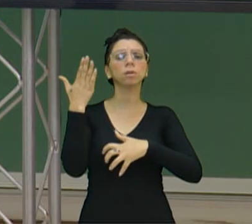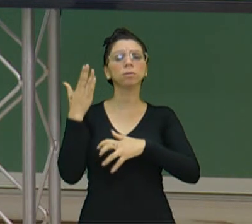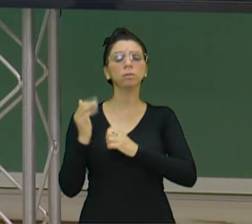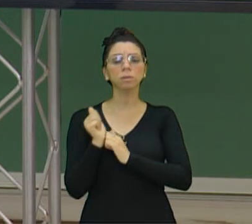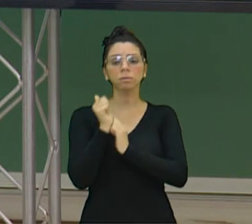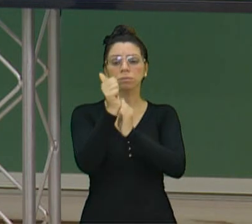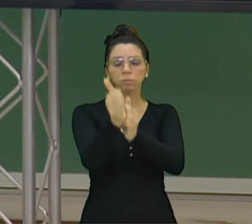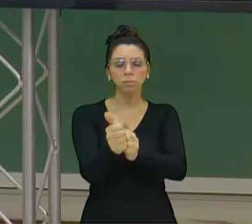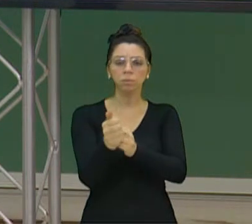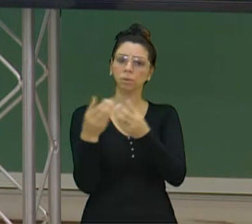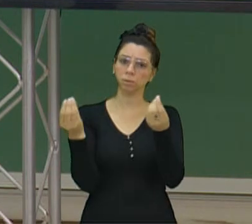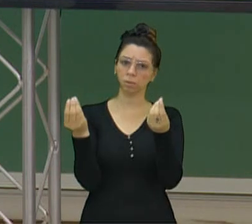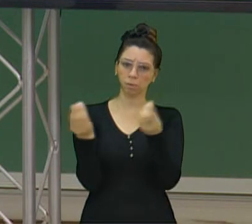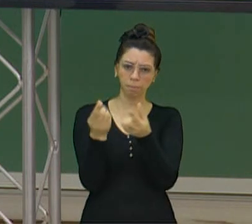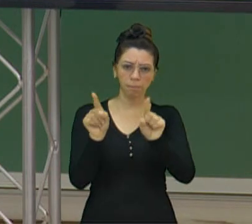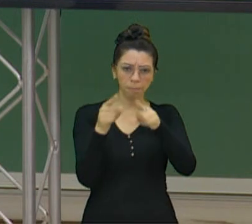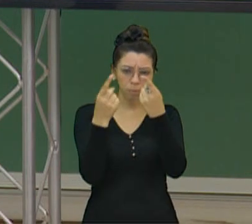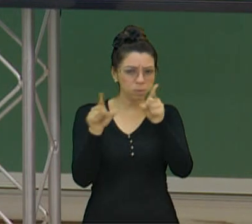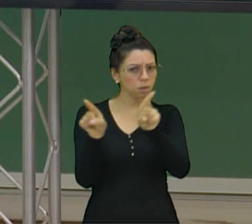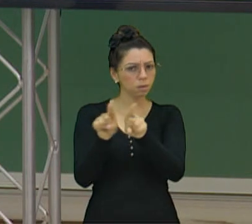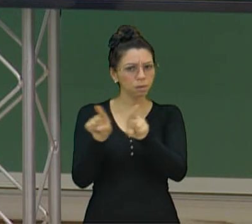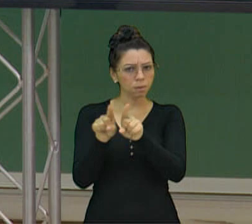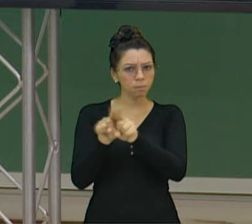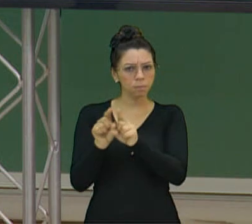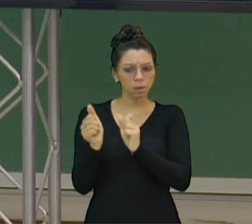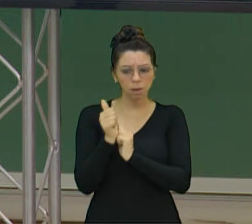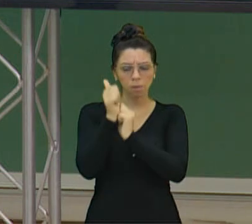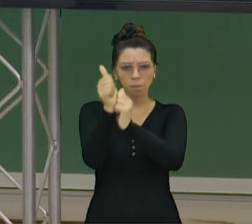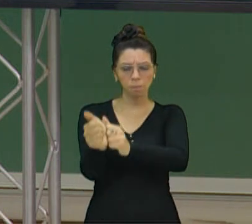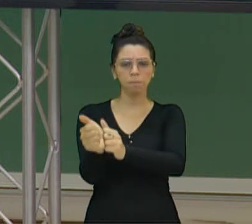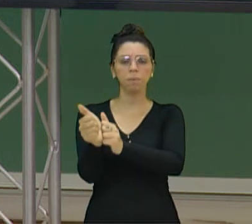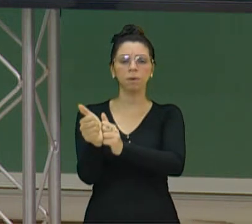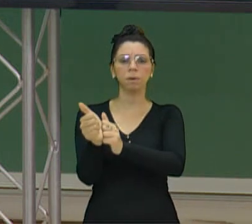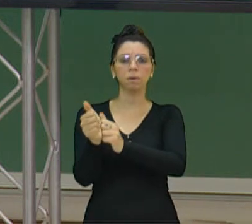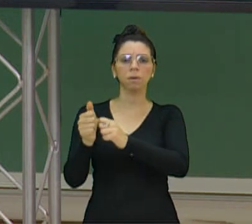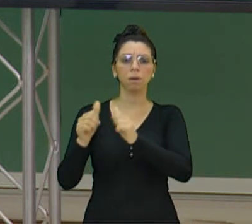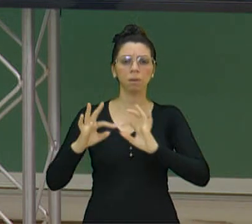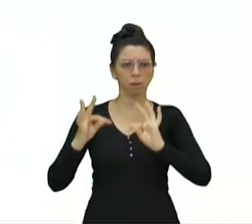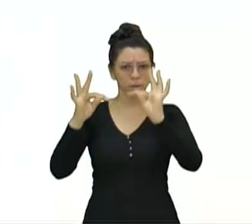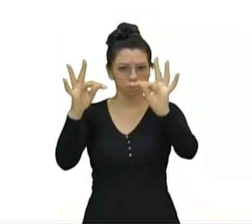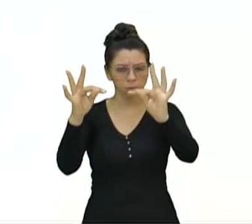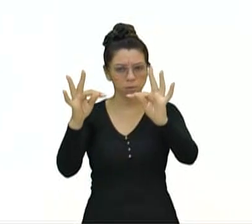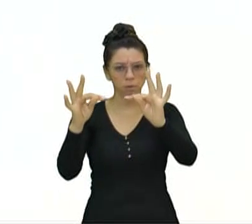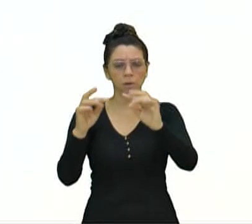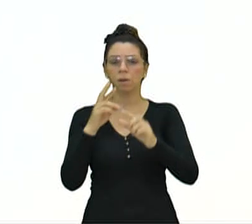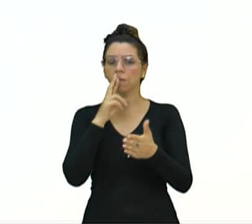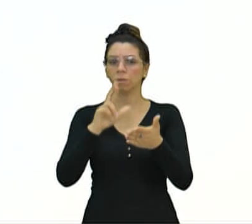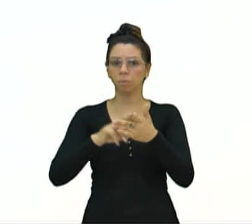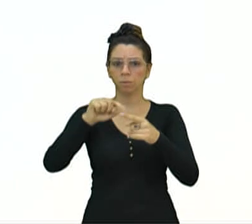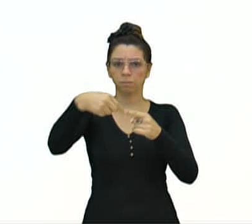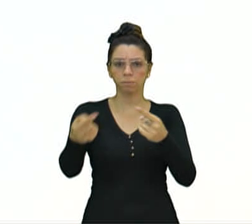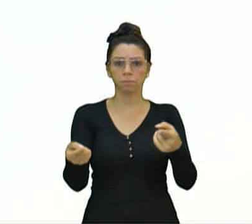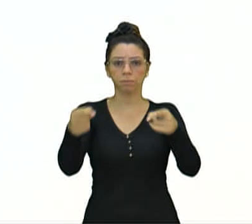avanços tecnológicos? Como que isso acontece? Respondam e logo retornaremos.